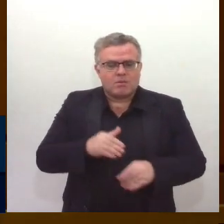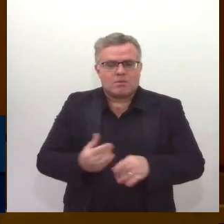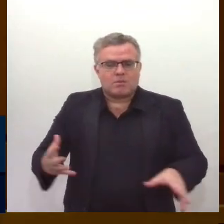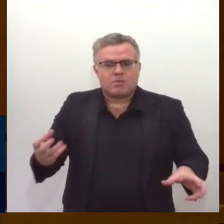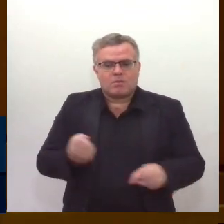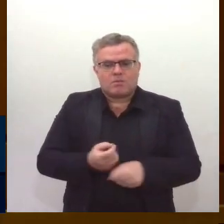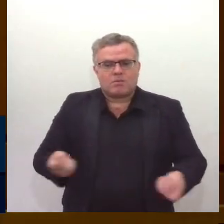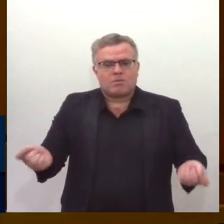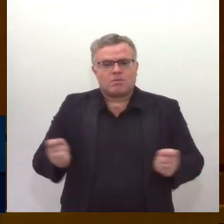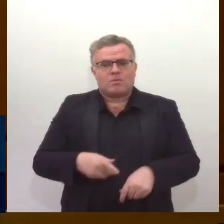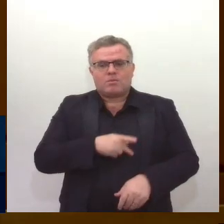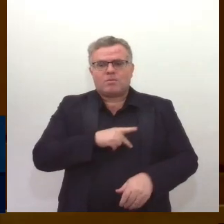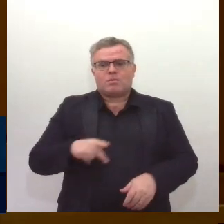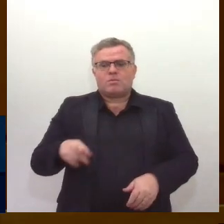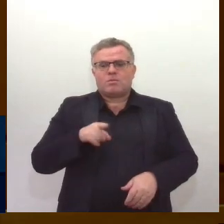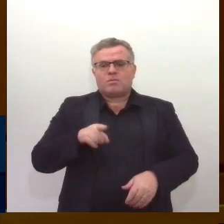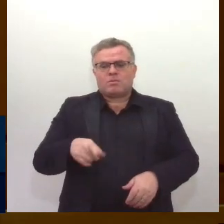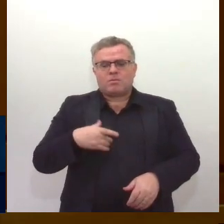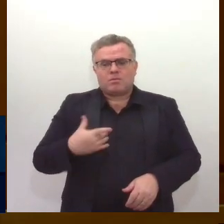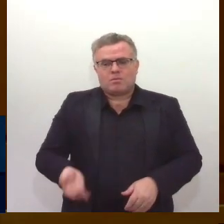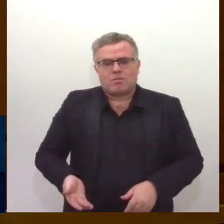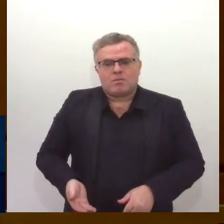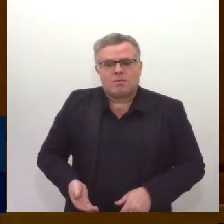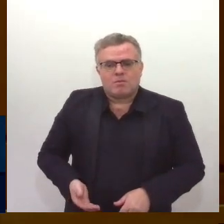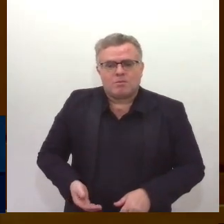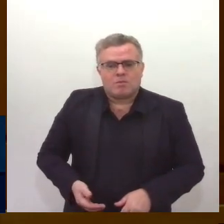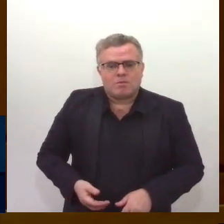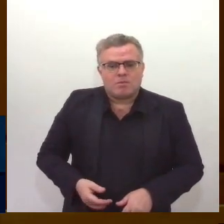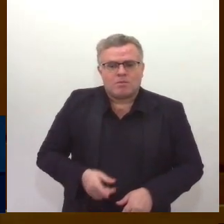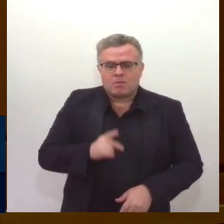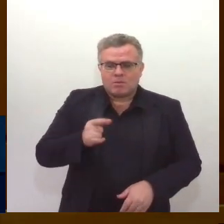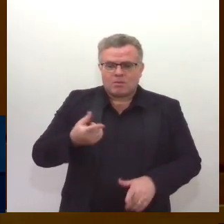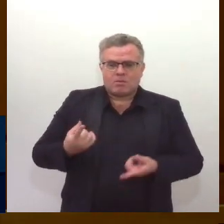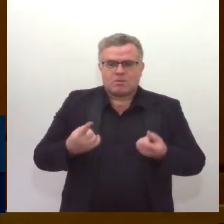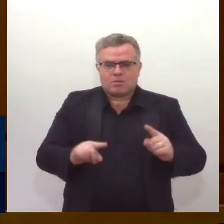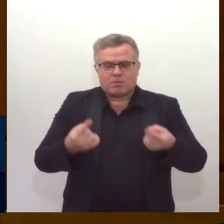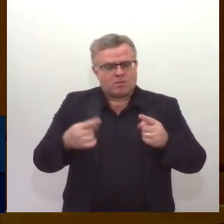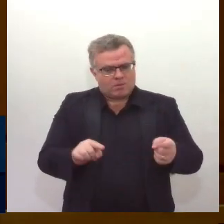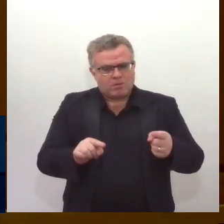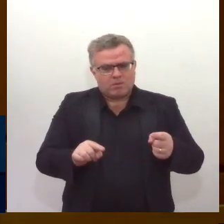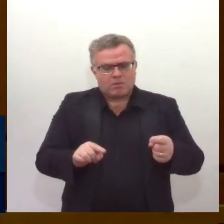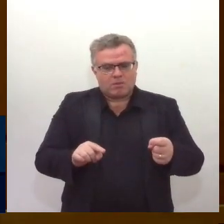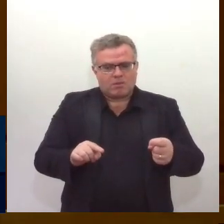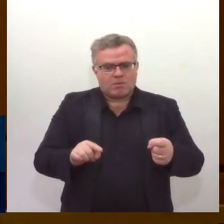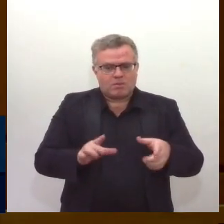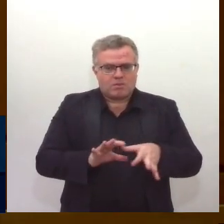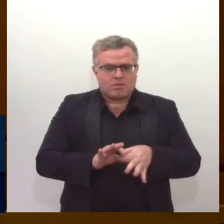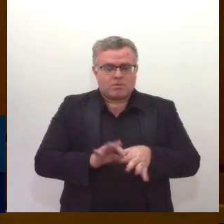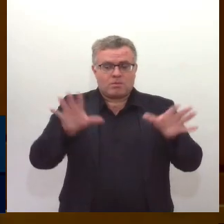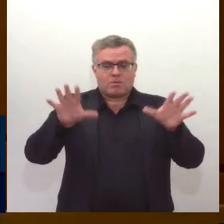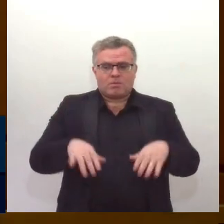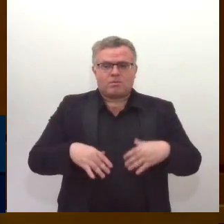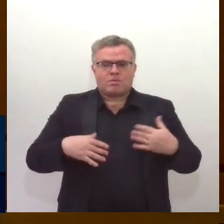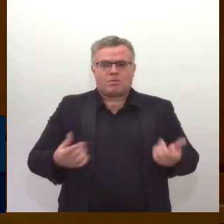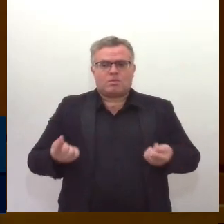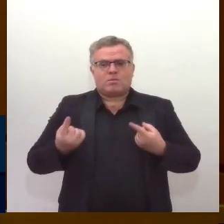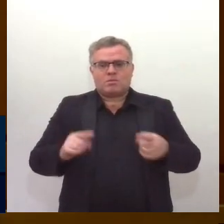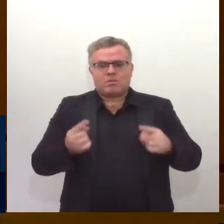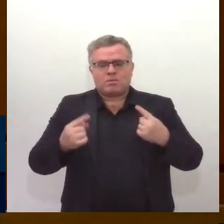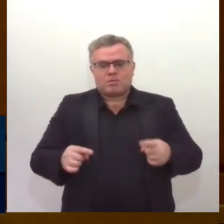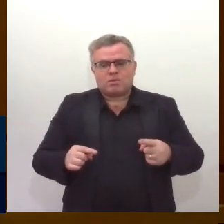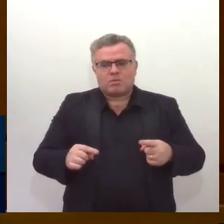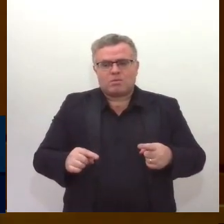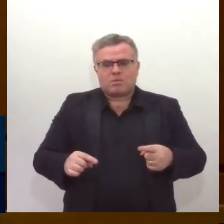né, ex-presidente, que ameaça a nossa democracia, ameaça a humanidade, porque ele é contra